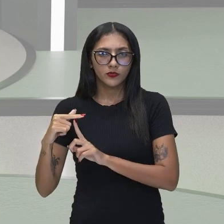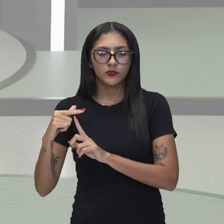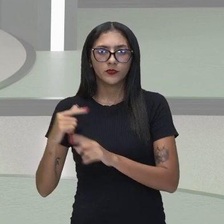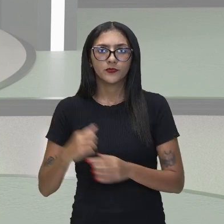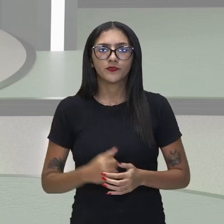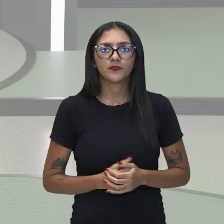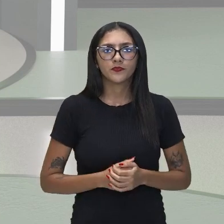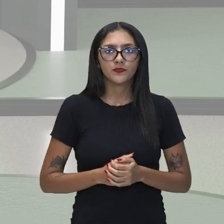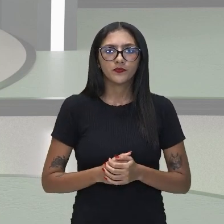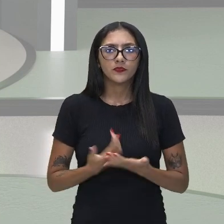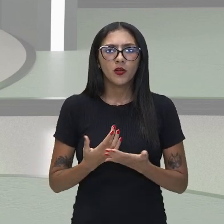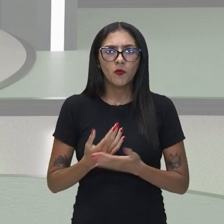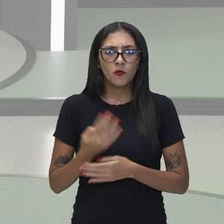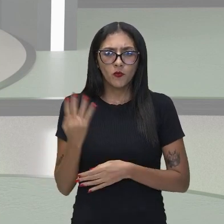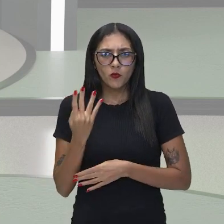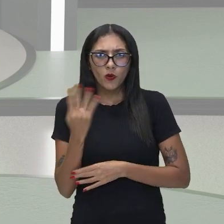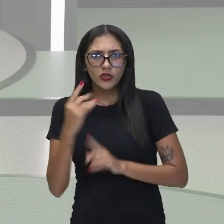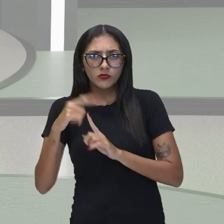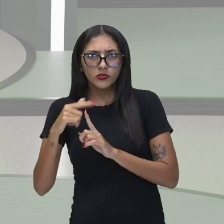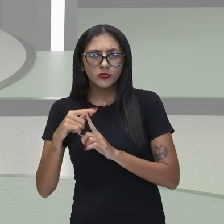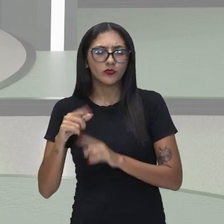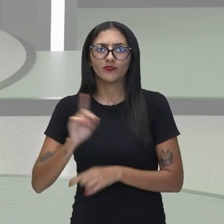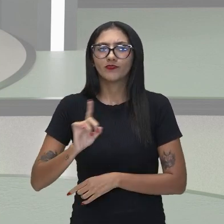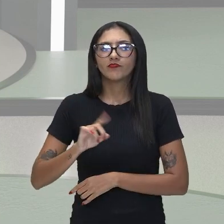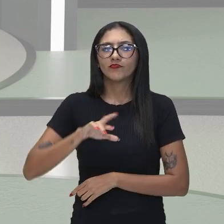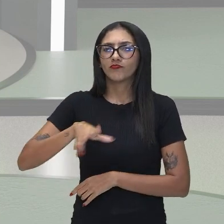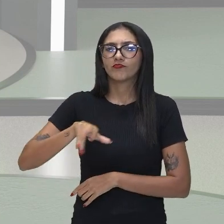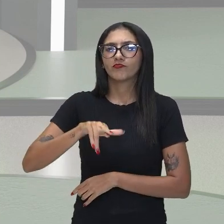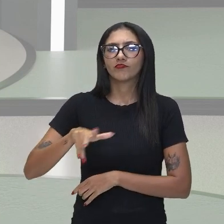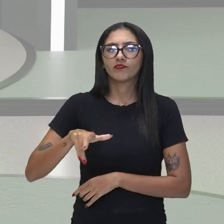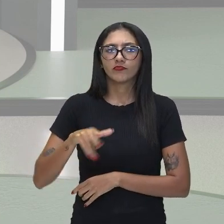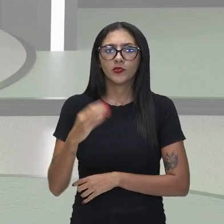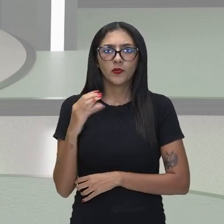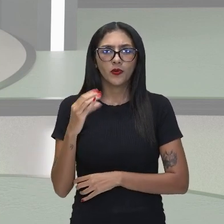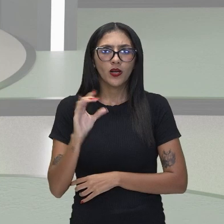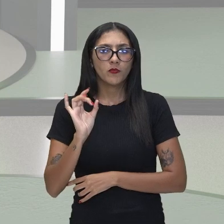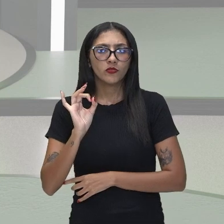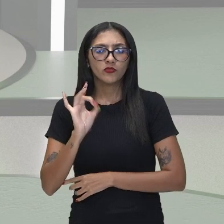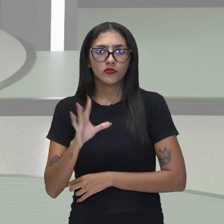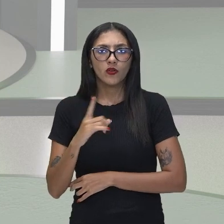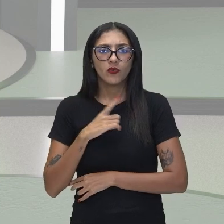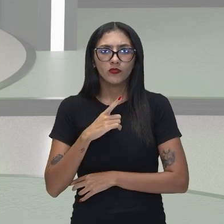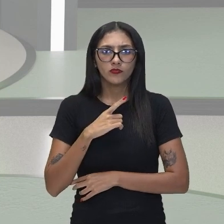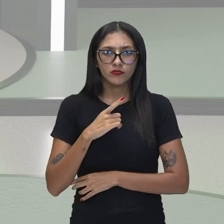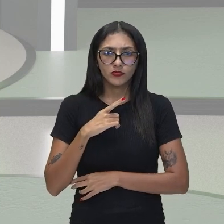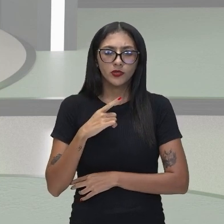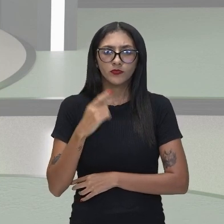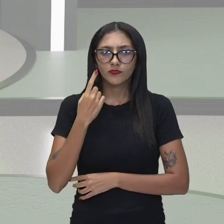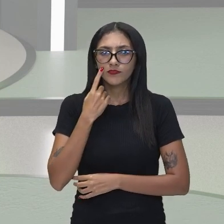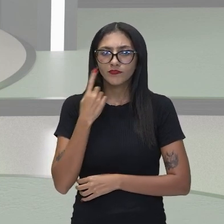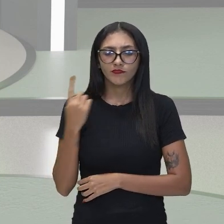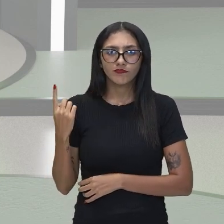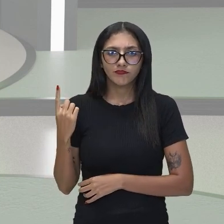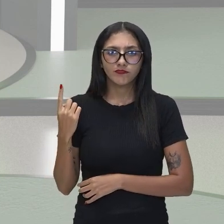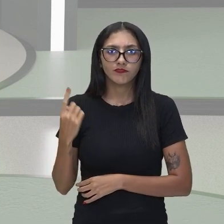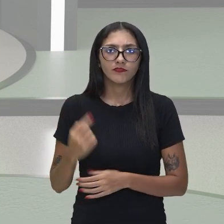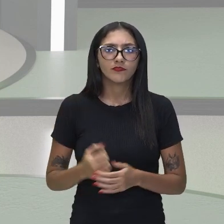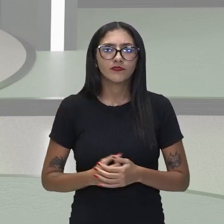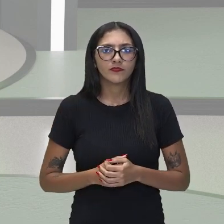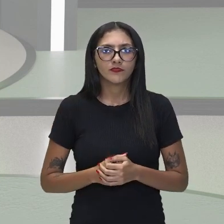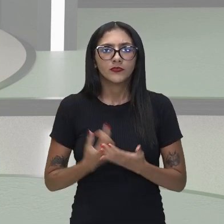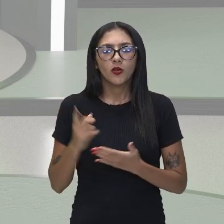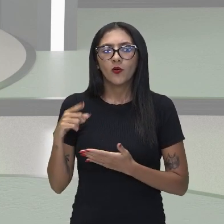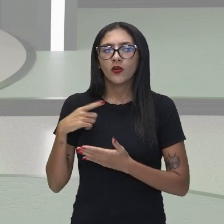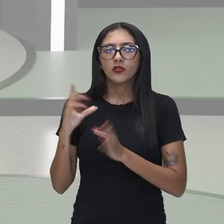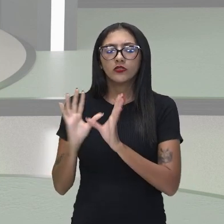álcool quaternário? Não, porque o carbono só faz quatro ligações, aqui ele já está com quatro ligações. Então, portanto, esse composto